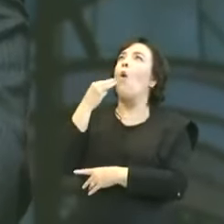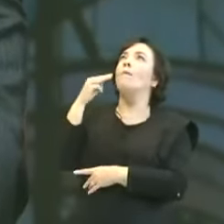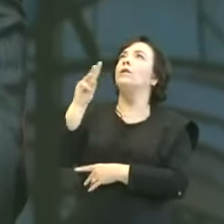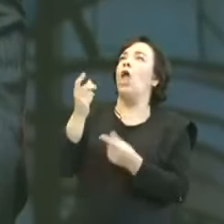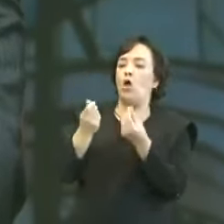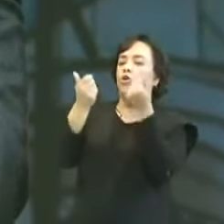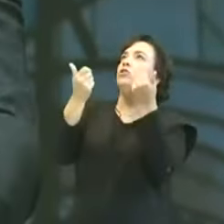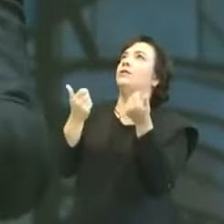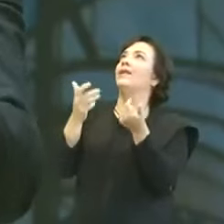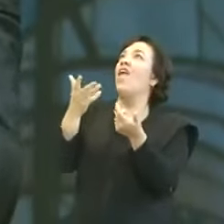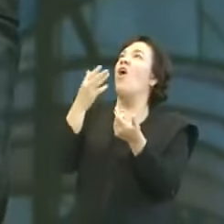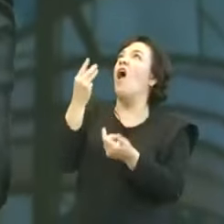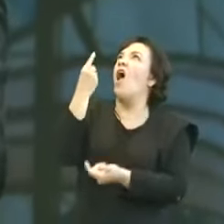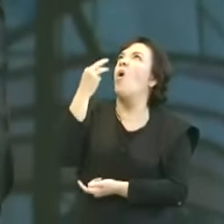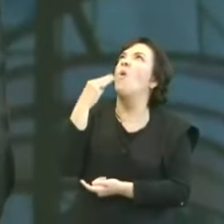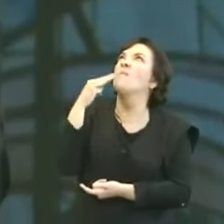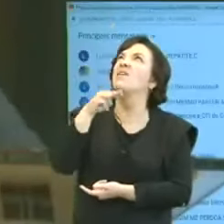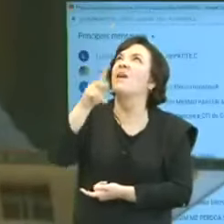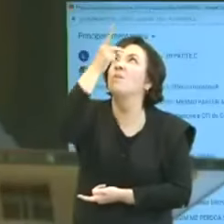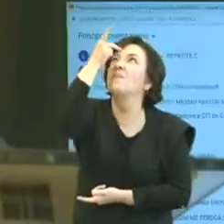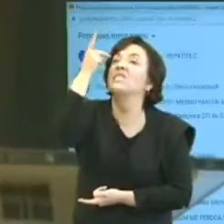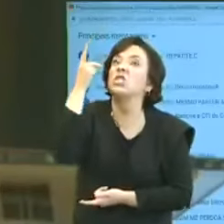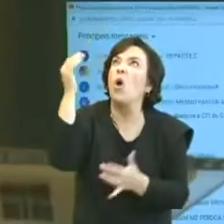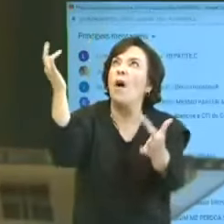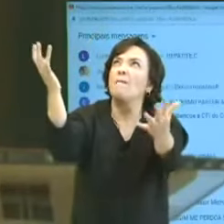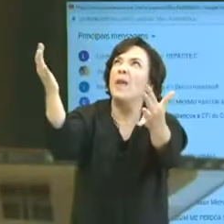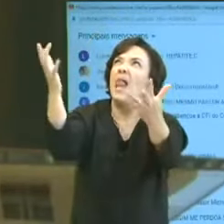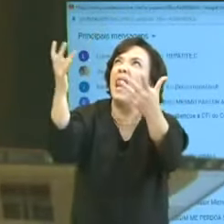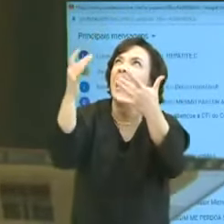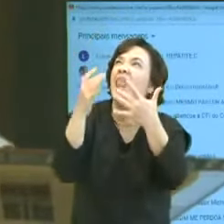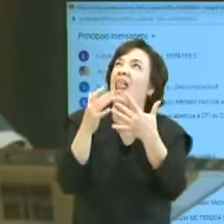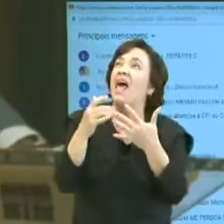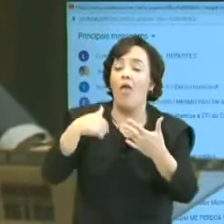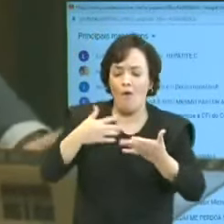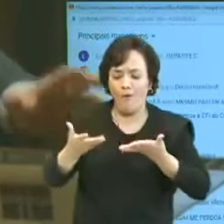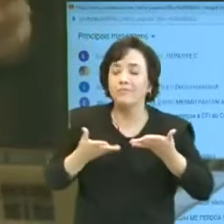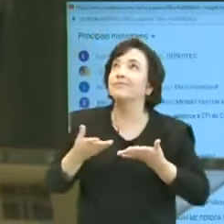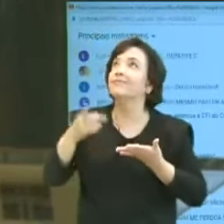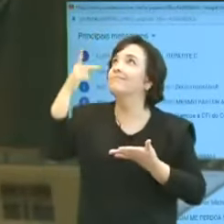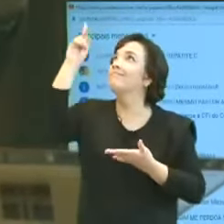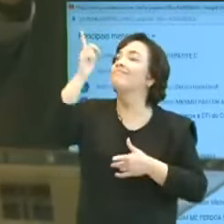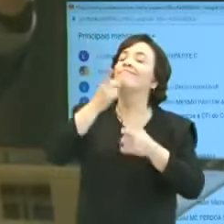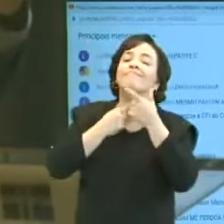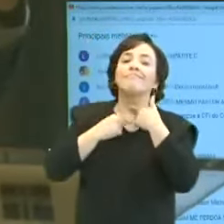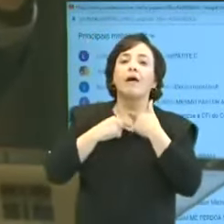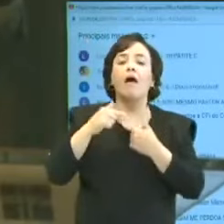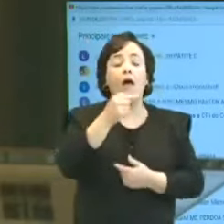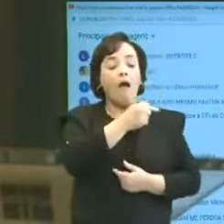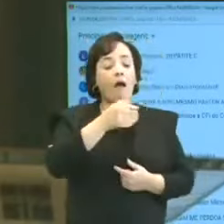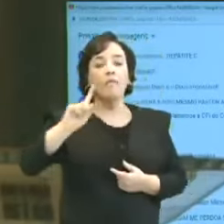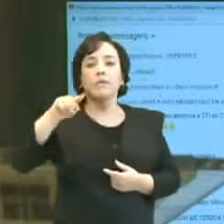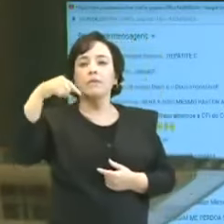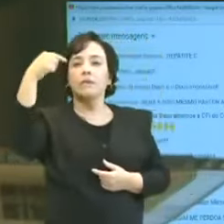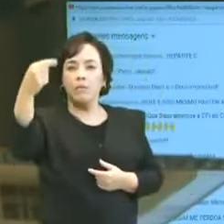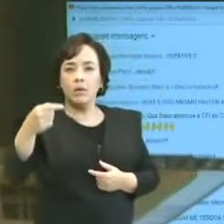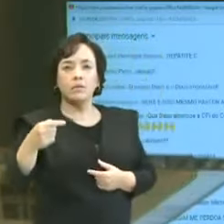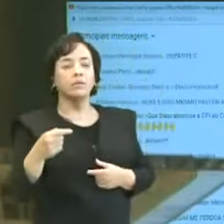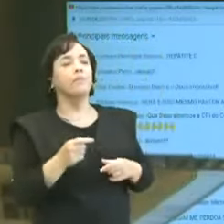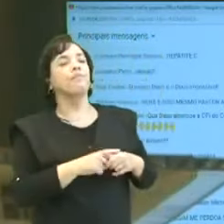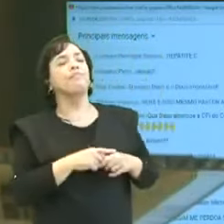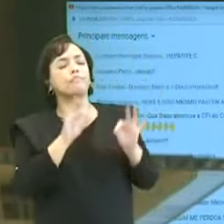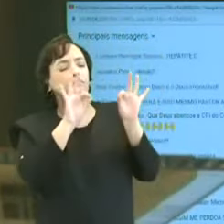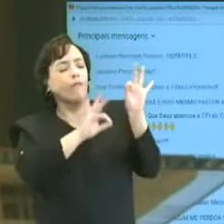vidas. Eu quero servir o teu propósito. Semanas depois ele organiza uma cruzada, faz